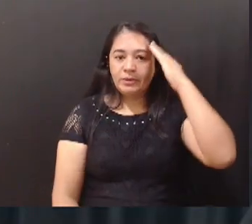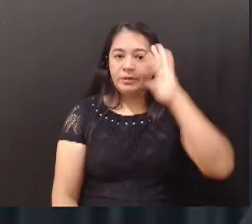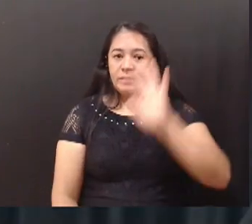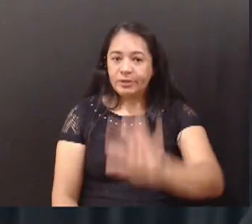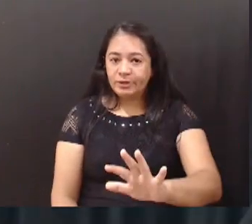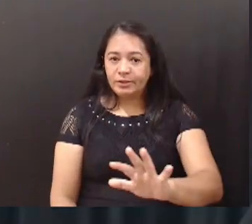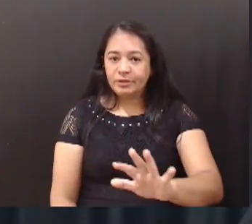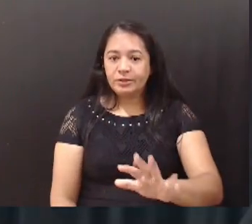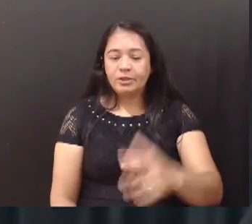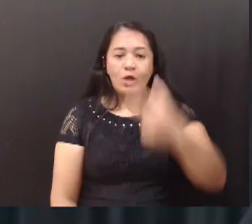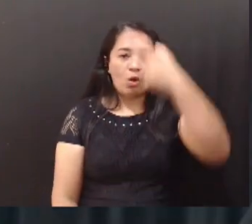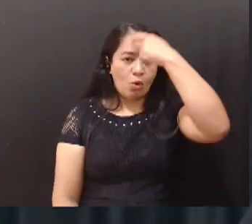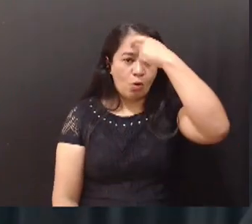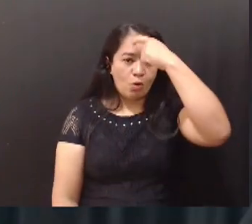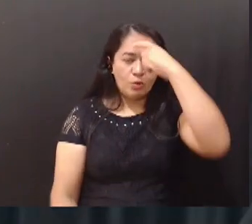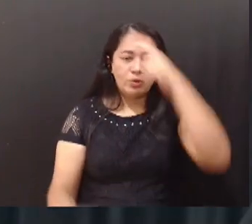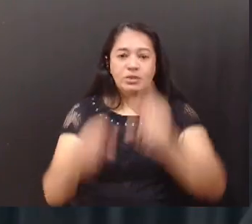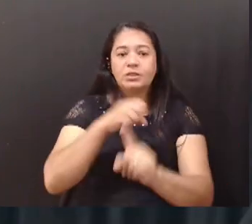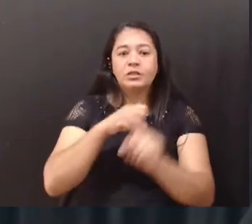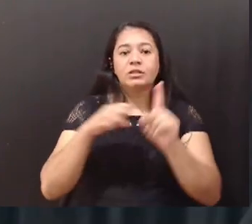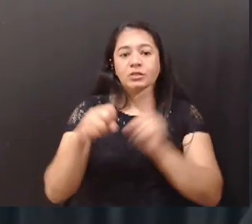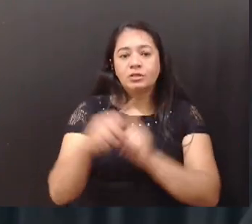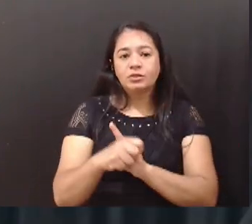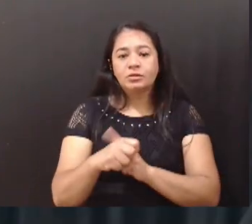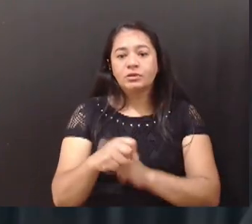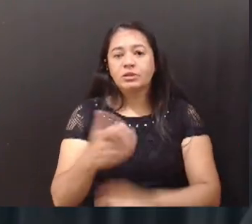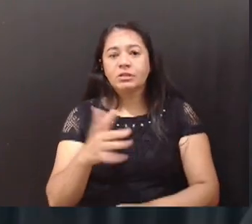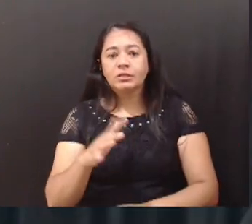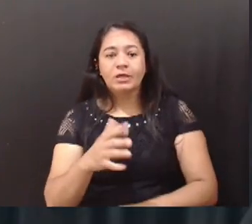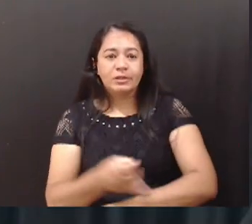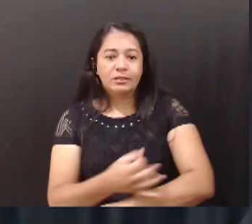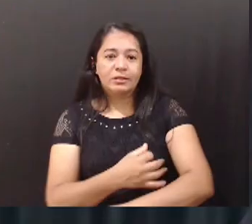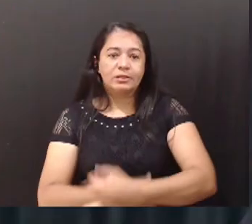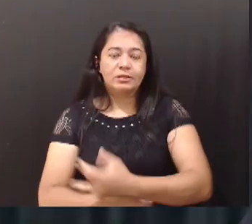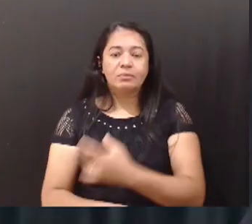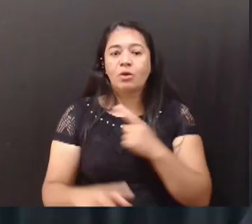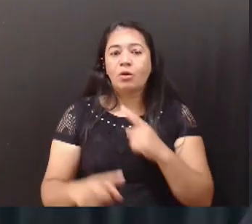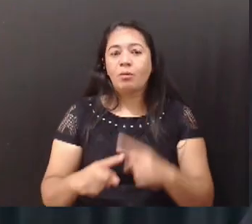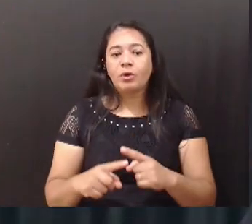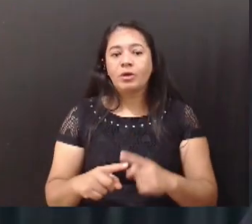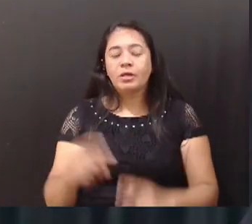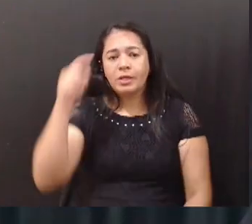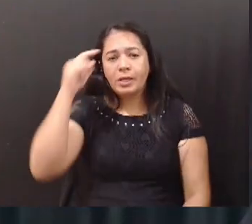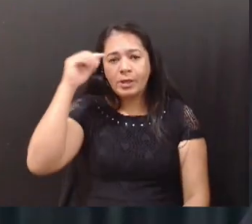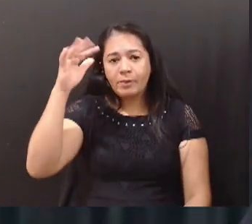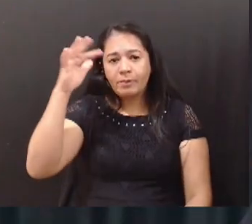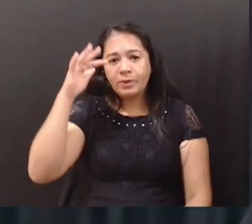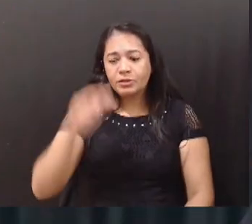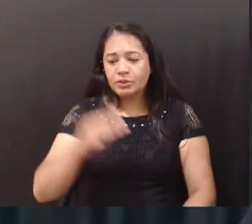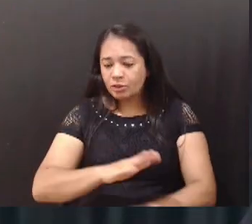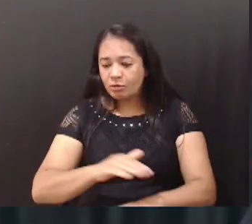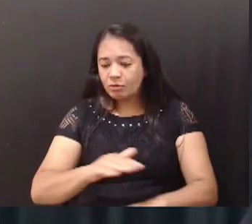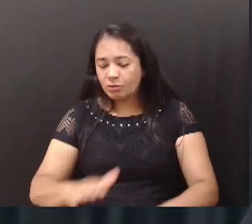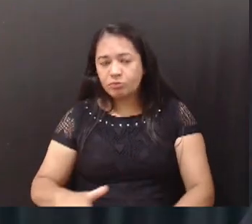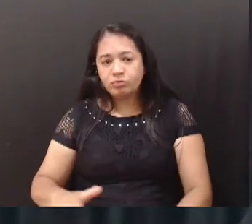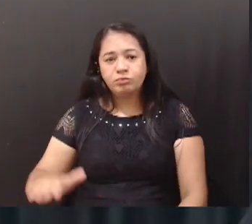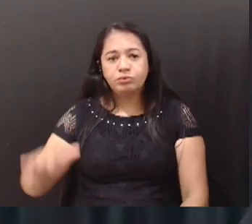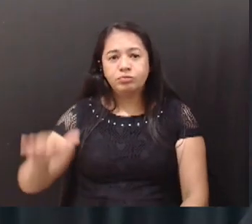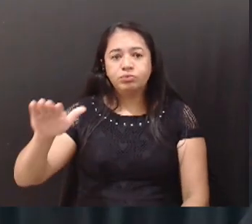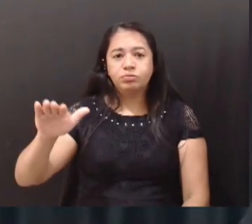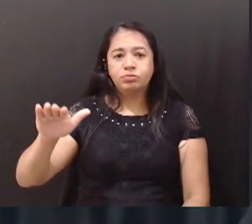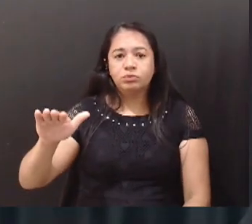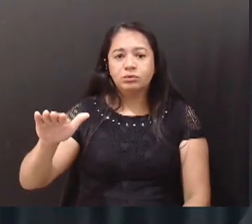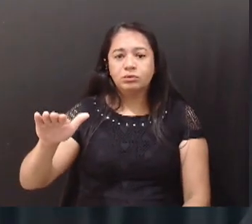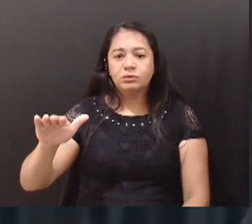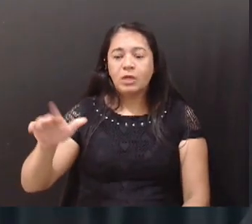consciência social. E as emoções, elas vêm porque, imagina uma criança crescendo nesse meio, onde ela é privada de tudo. Ela é